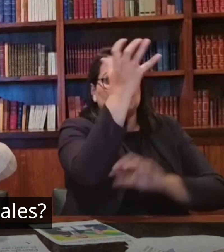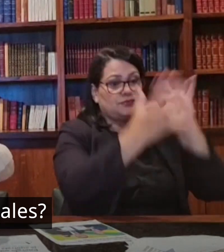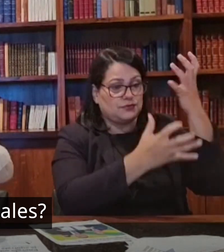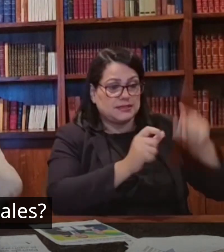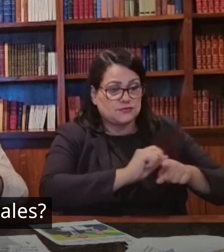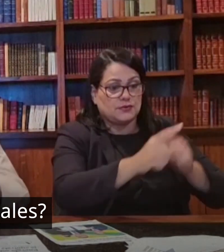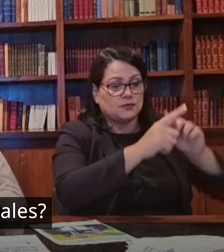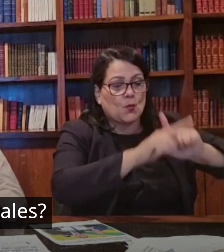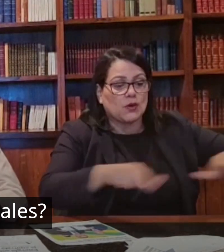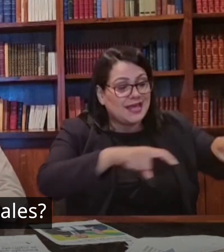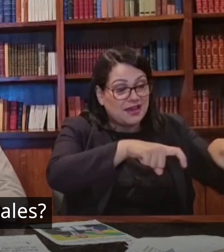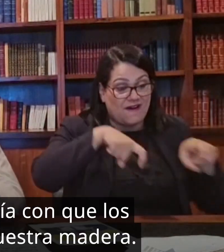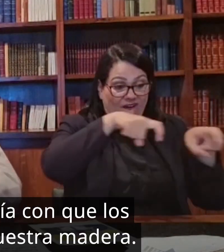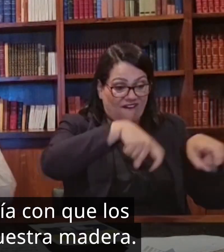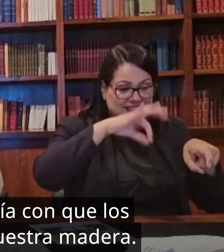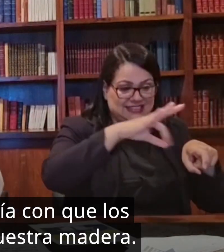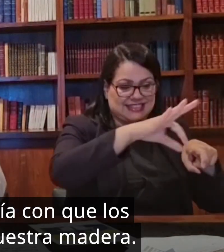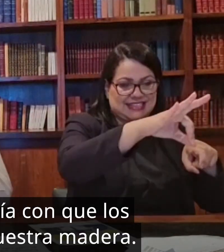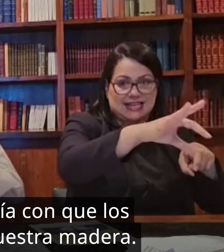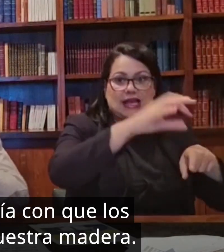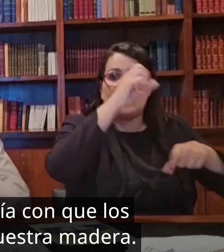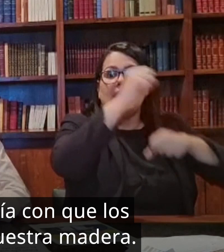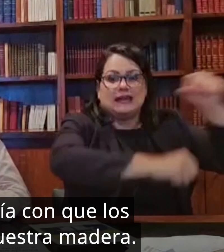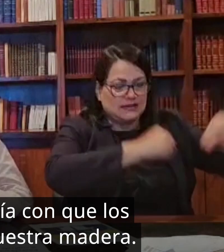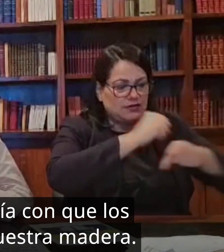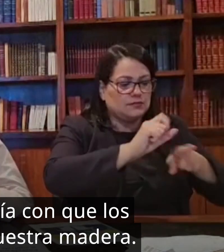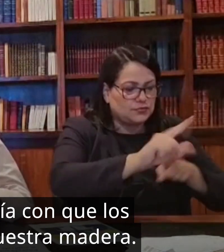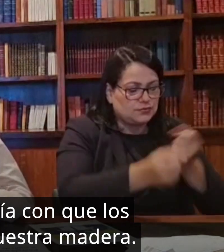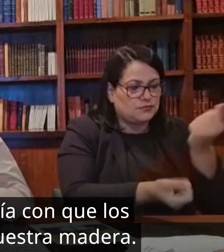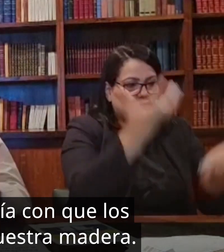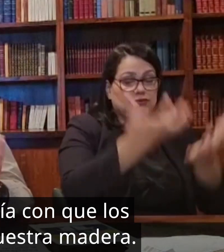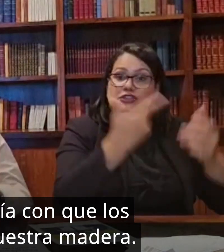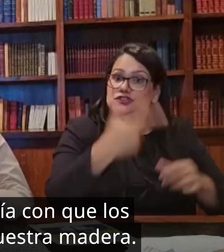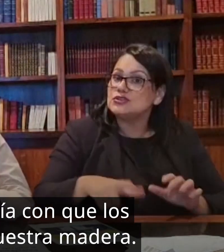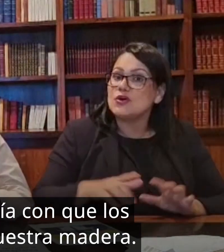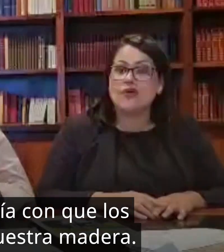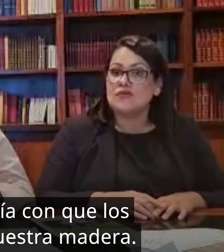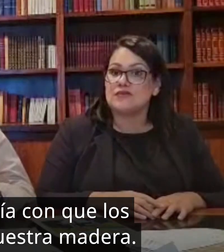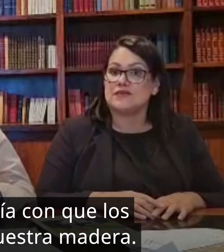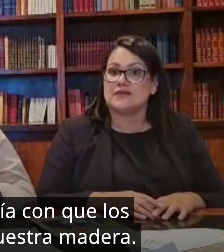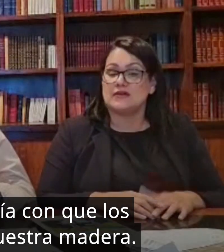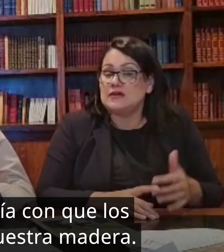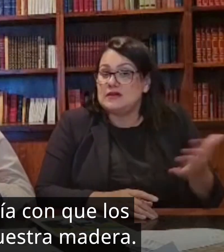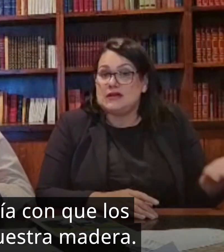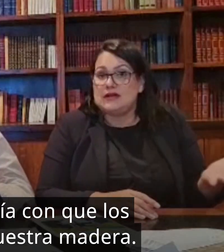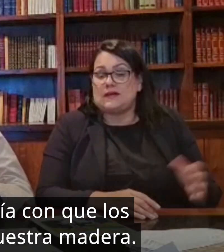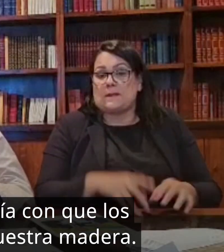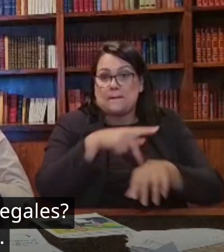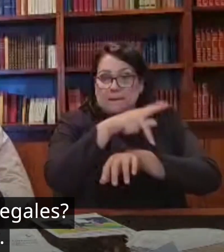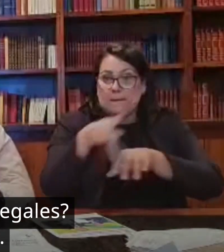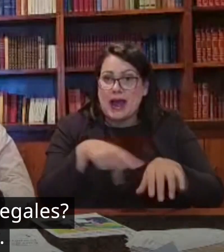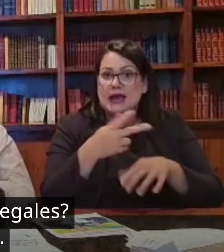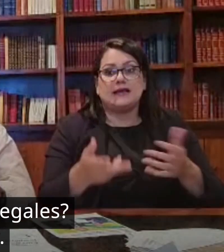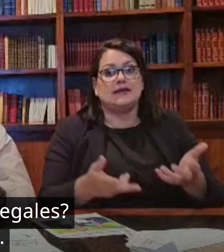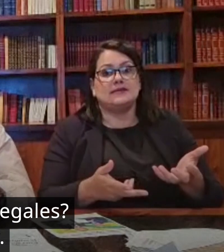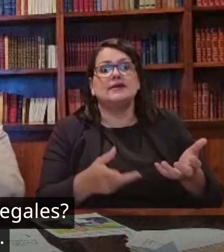Desmatamento ilegal? Tem. É só outros países não comprar madeira nossa. É simples, só não comprar madeira nossa. Tá?